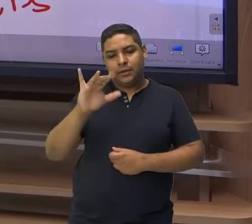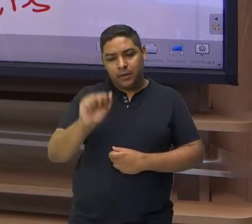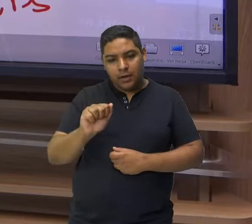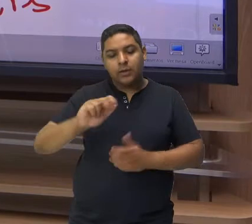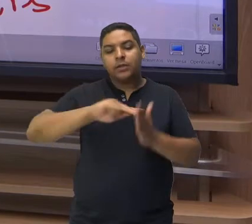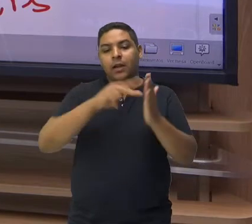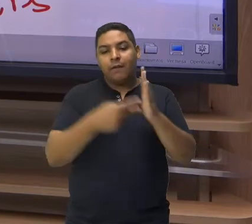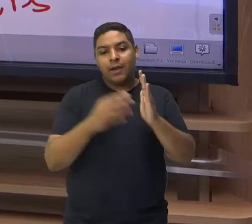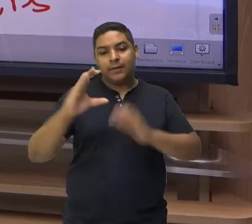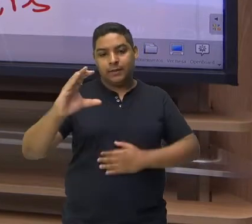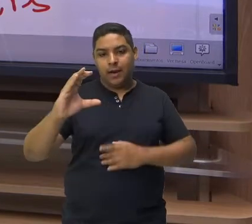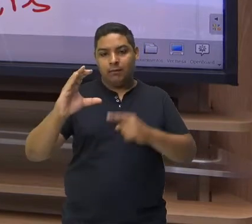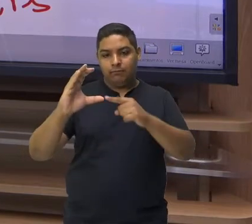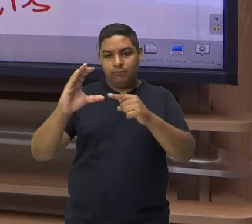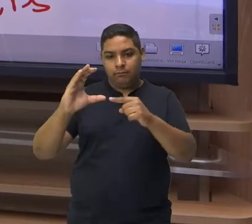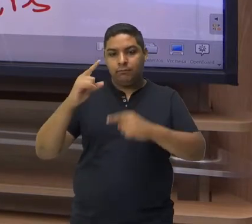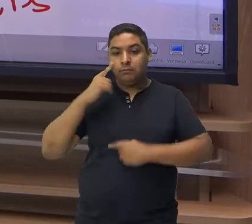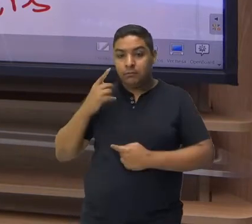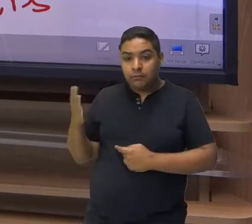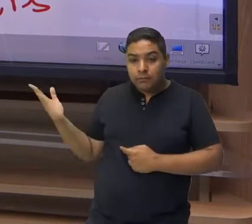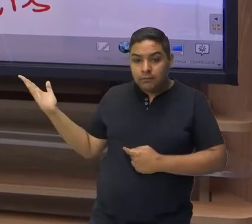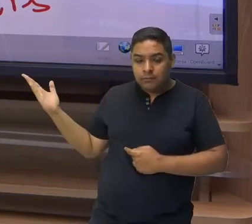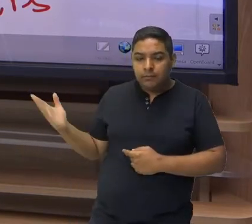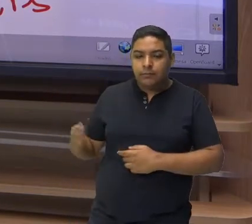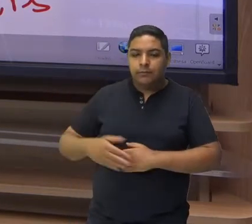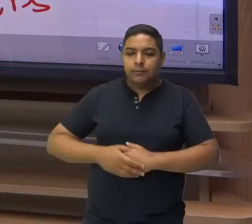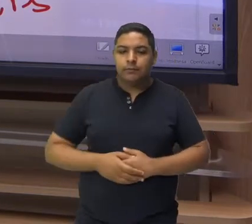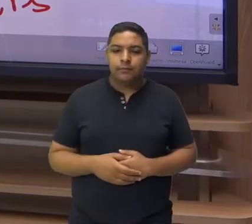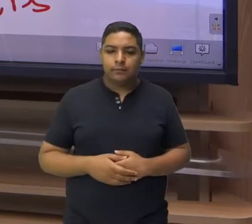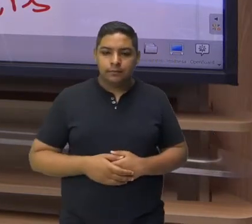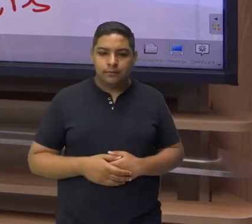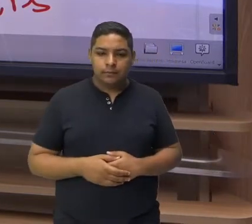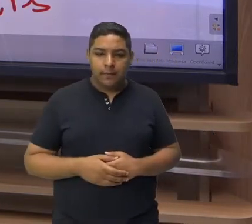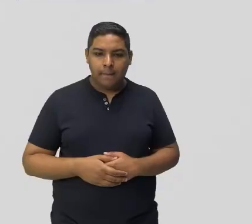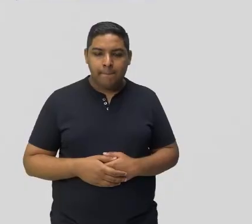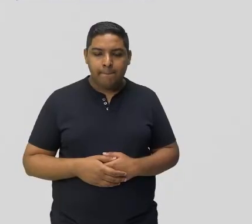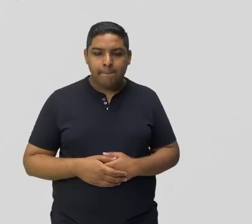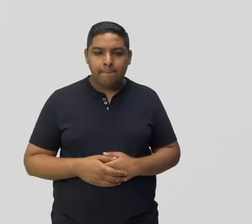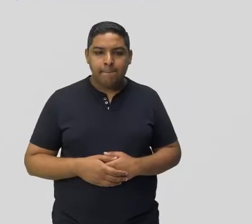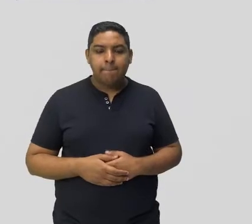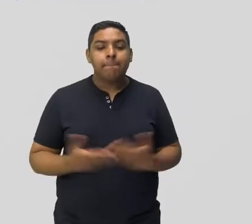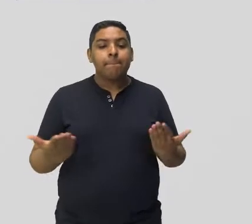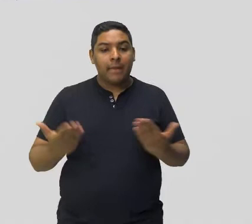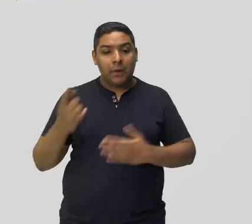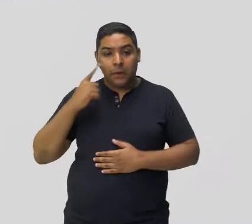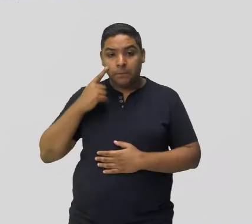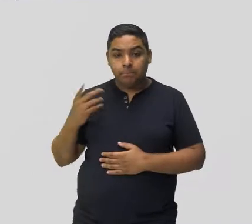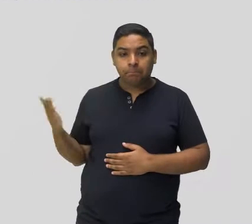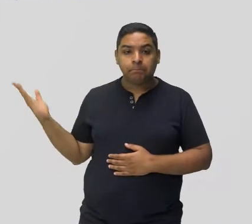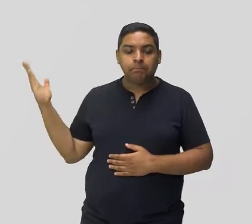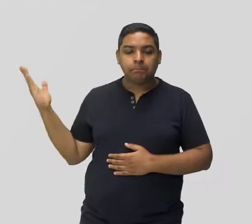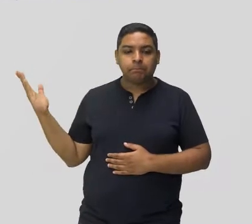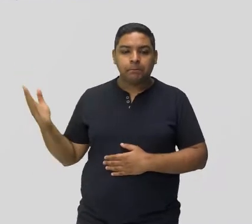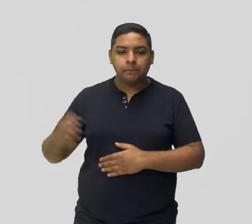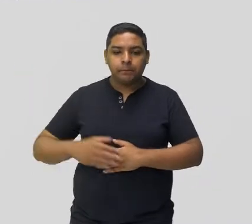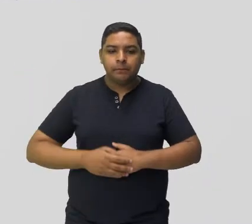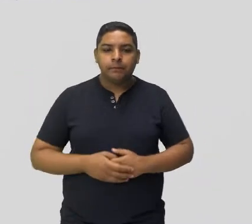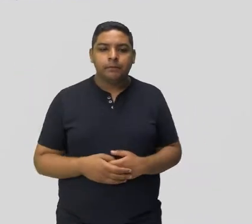nós vamos fazer a partir de agora? Nós vamos associar esses capacitores em série. Vamos lá. Associação de capacitores em